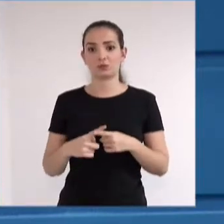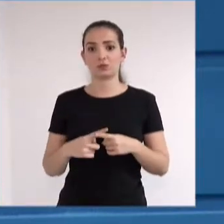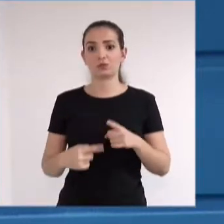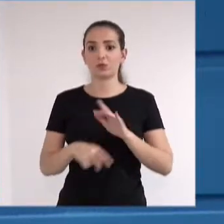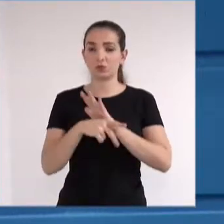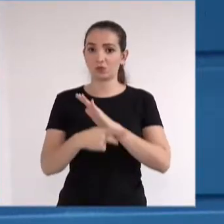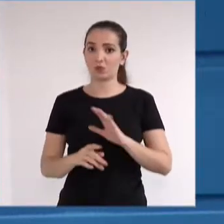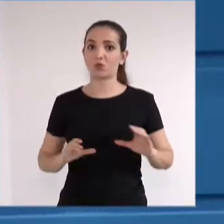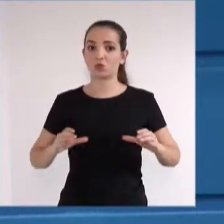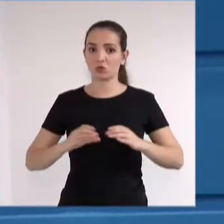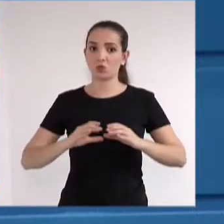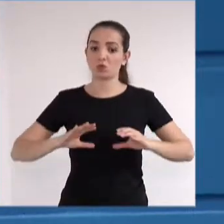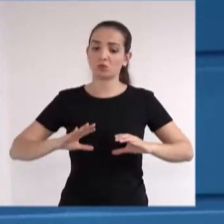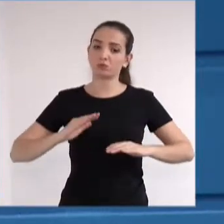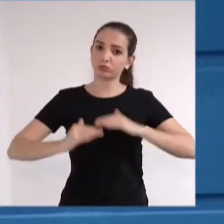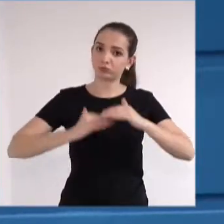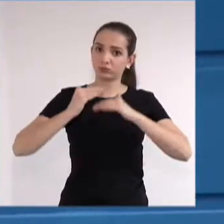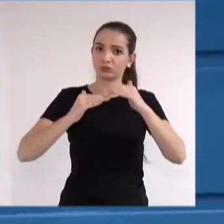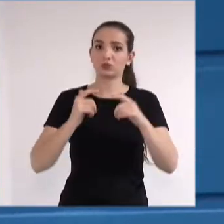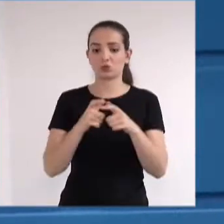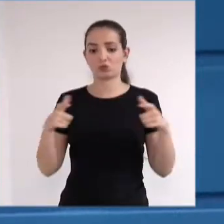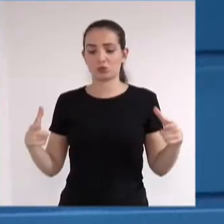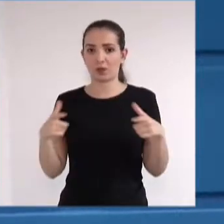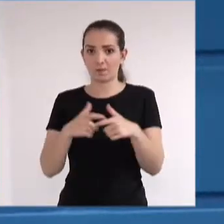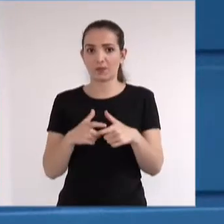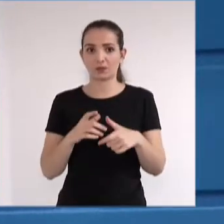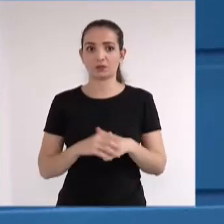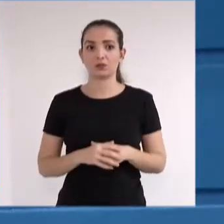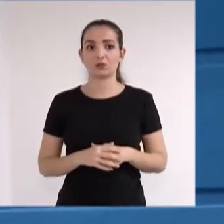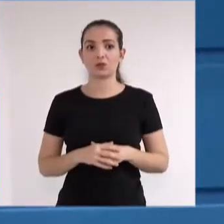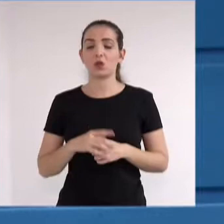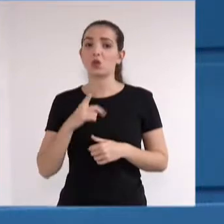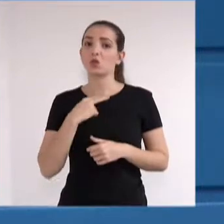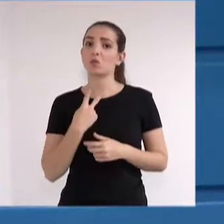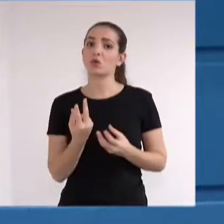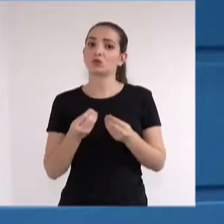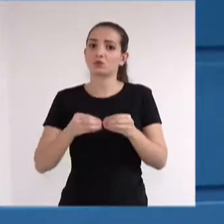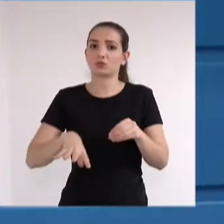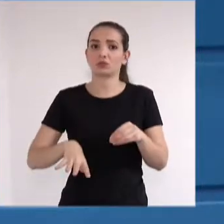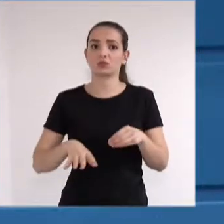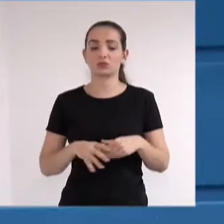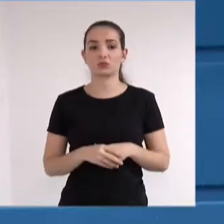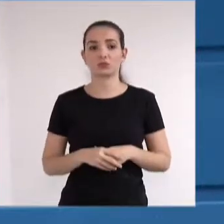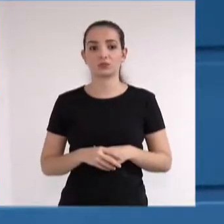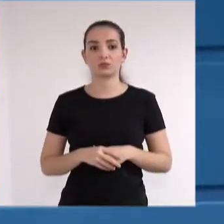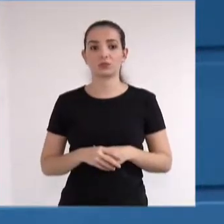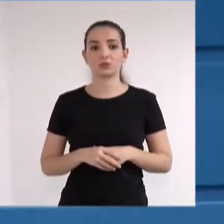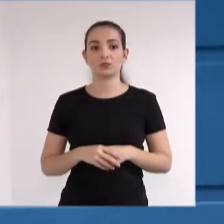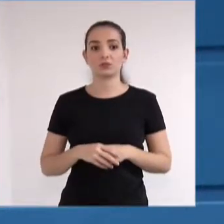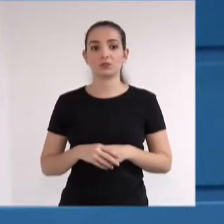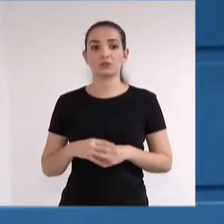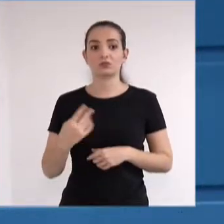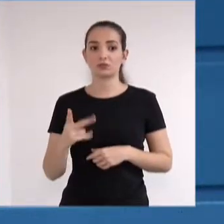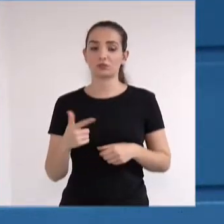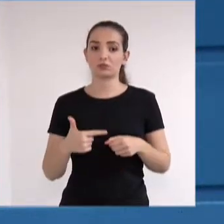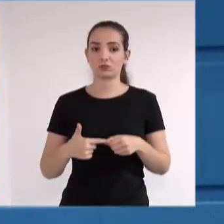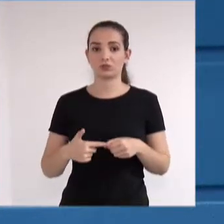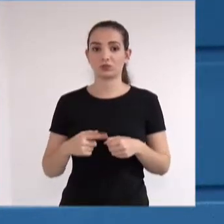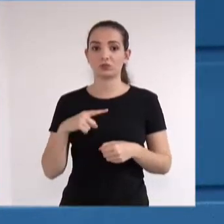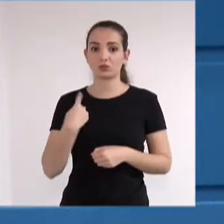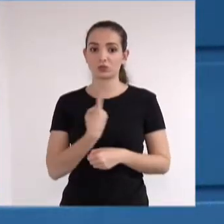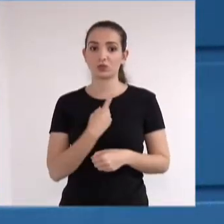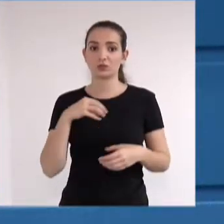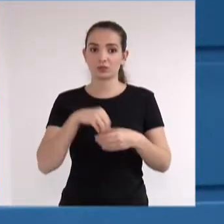o próprio setor produtivo, independente do seu tamanho, não seja prejudicado em relação à questão dos combustíveis. Nós, quando entramos